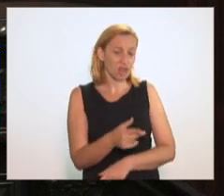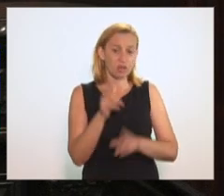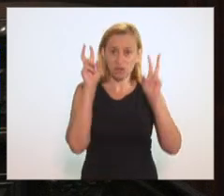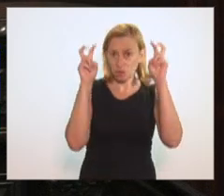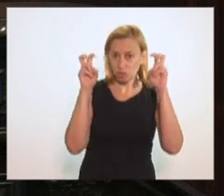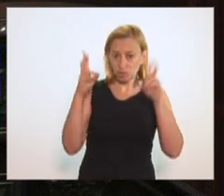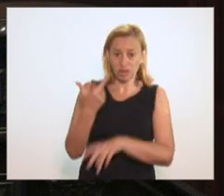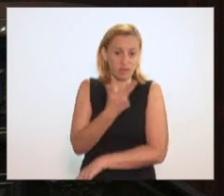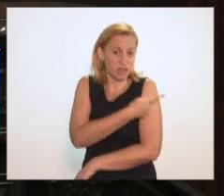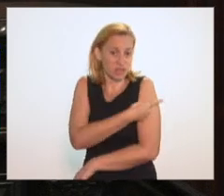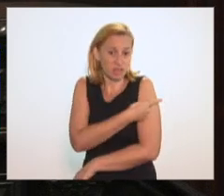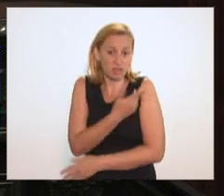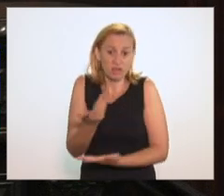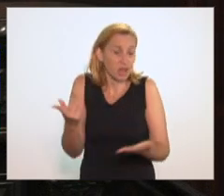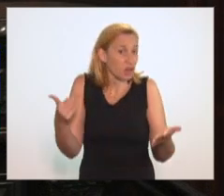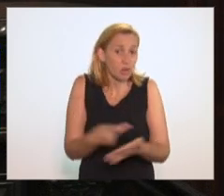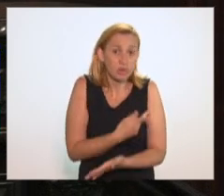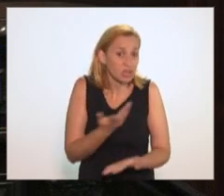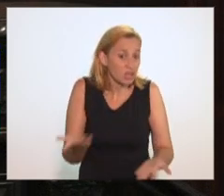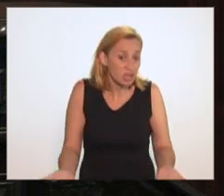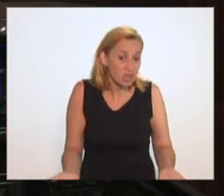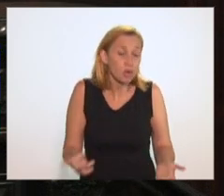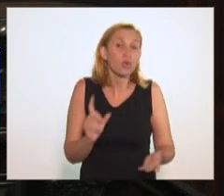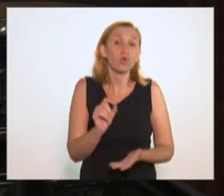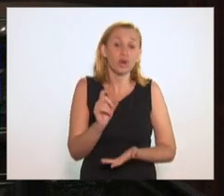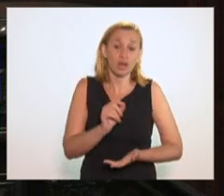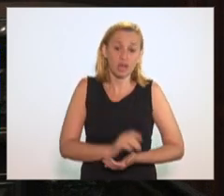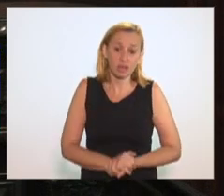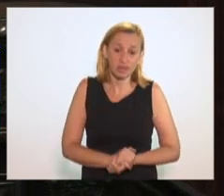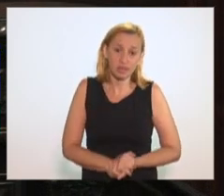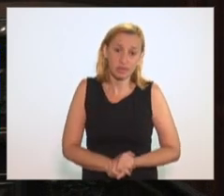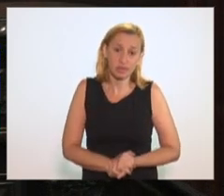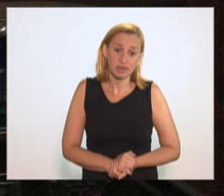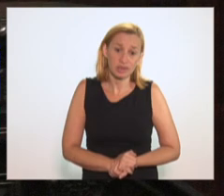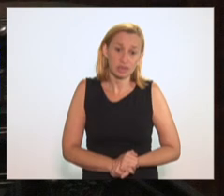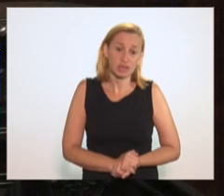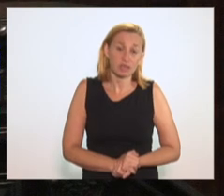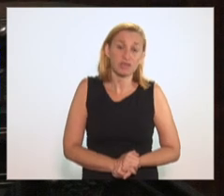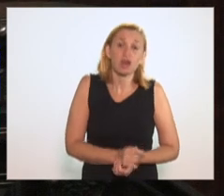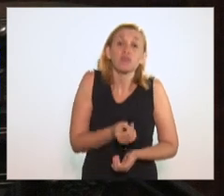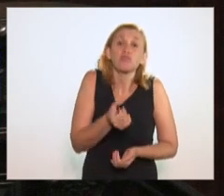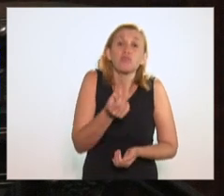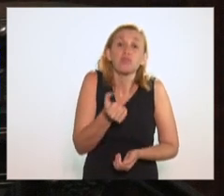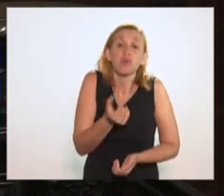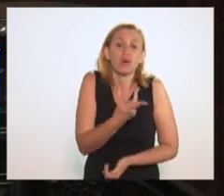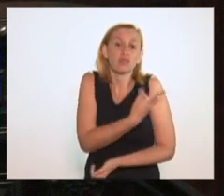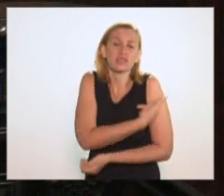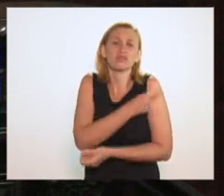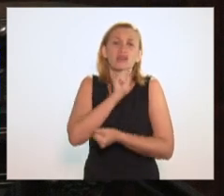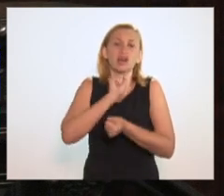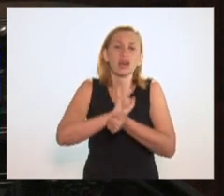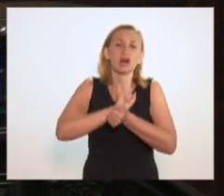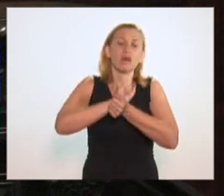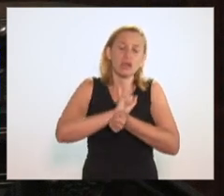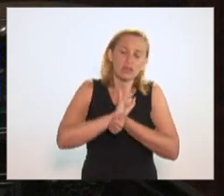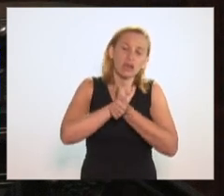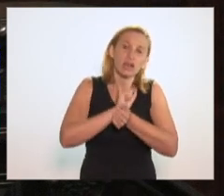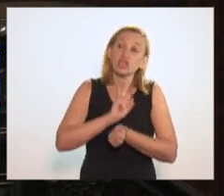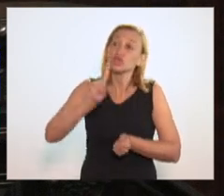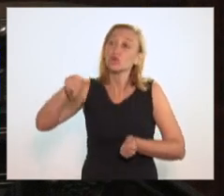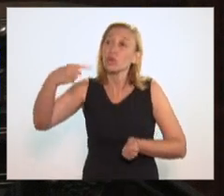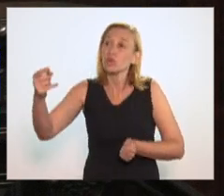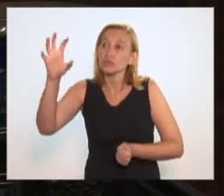vai acontecer o que a gente tem visto, vai ficar com a xepa das vacinas ou vai ter que esperar a favor dos outros